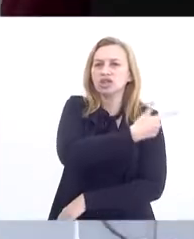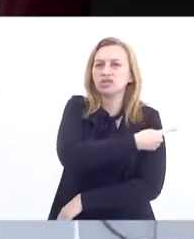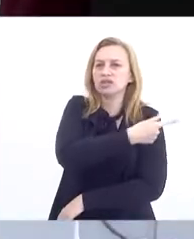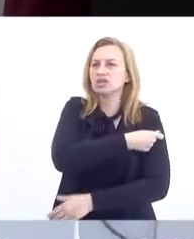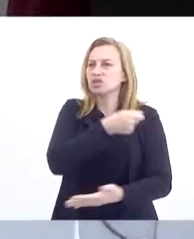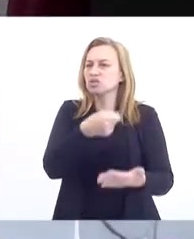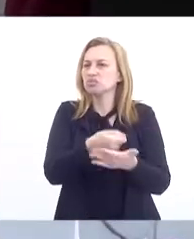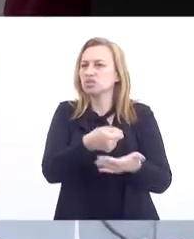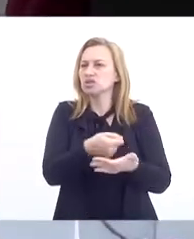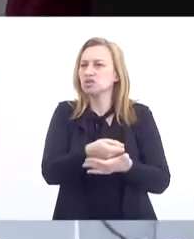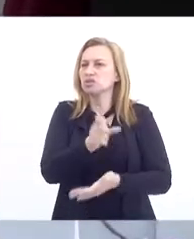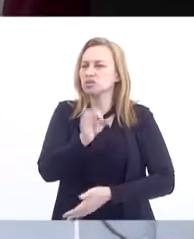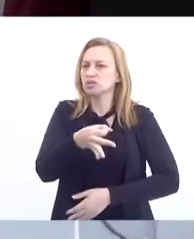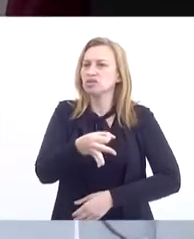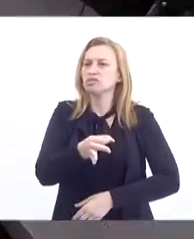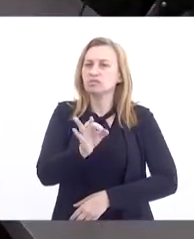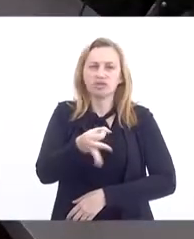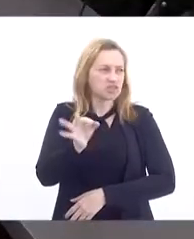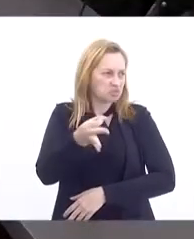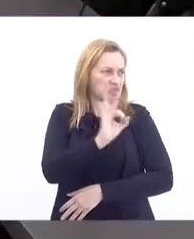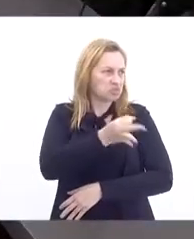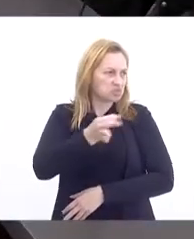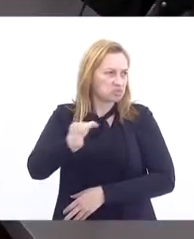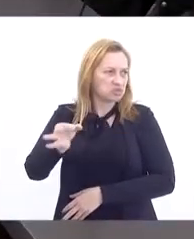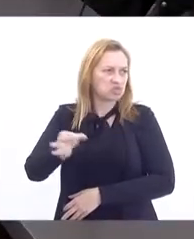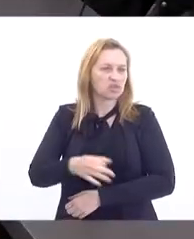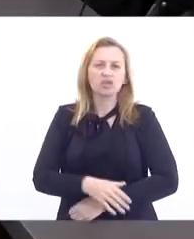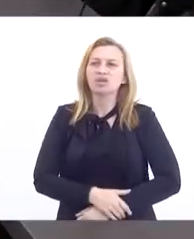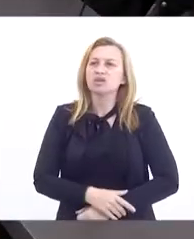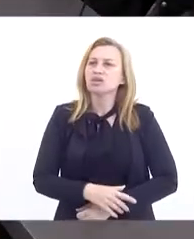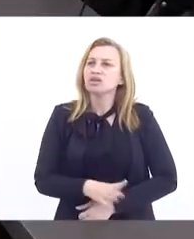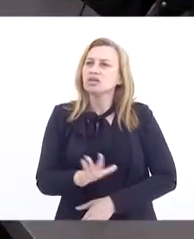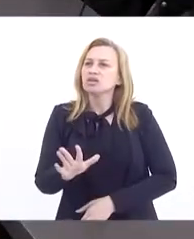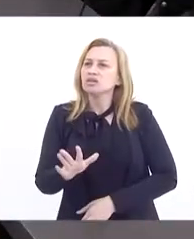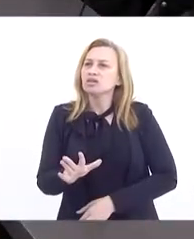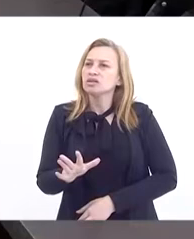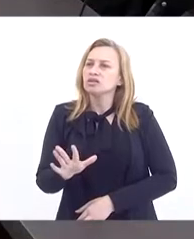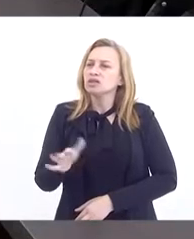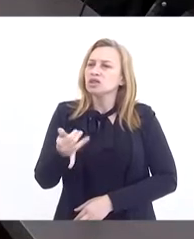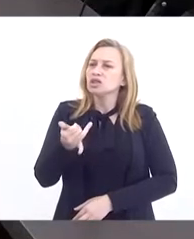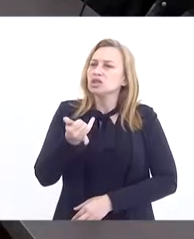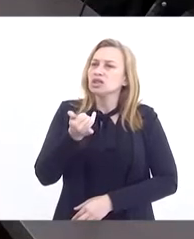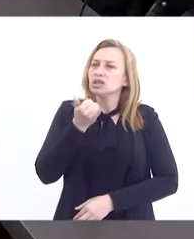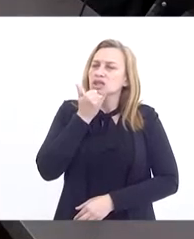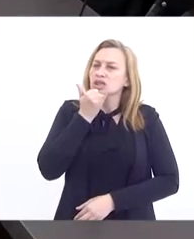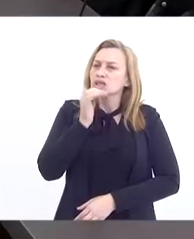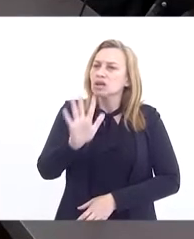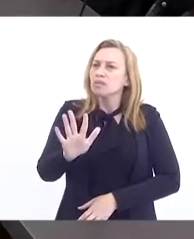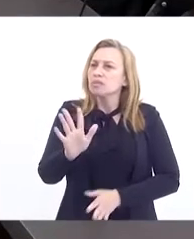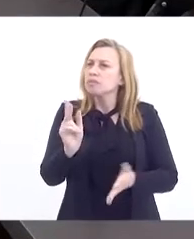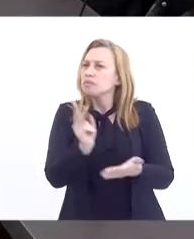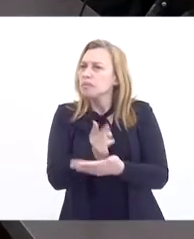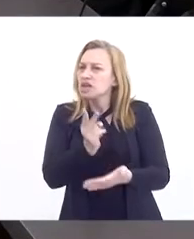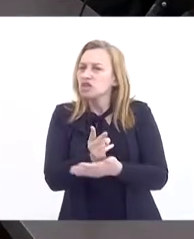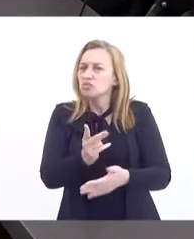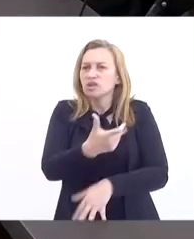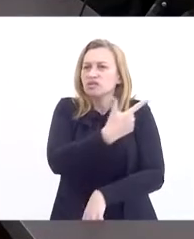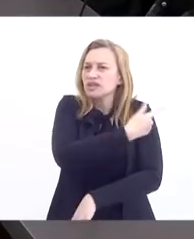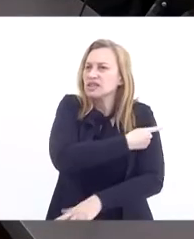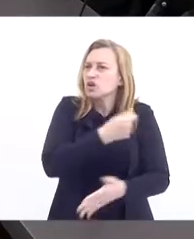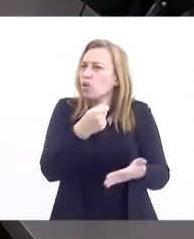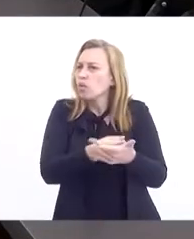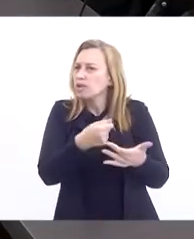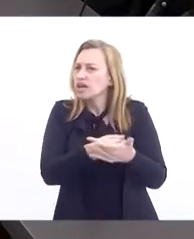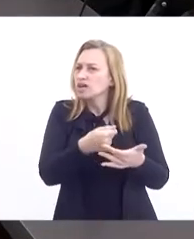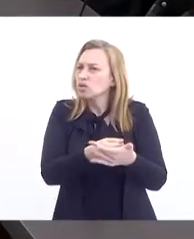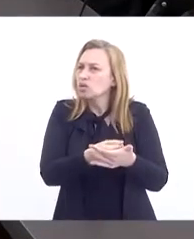obrigatórias. Ensina aí. Perfeito. Mas tem um aspecto, me permite, presidente? Por favor, deputado. Mesmo as vacinas obrigatórias,